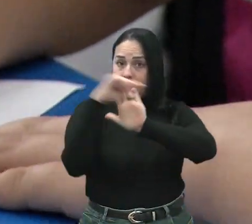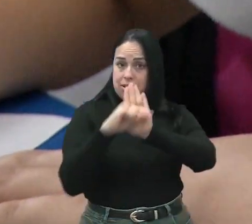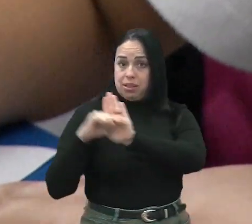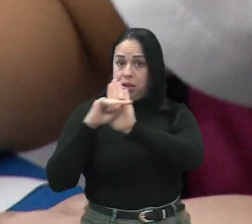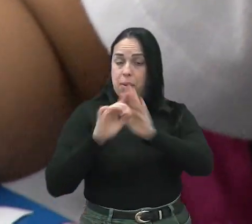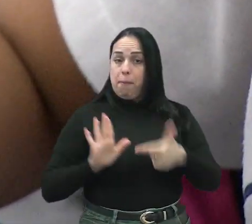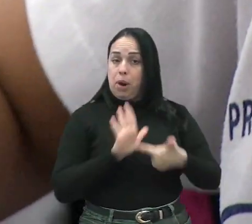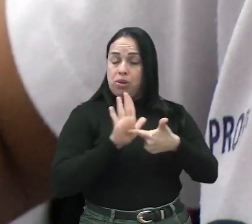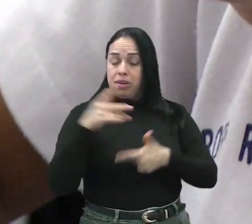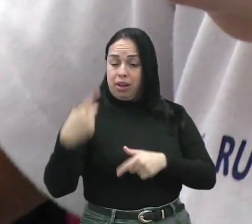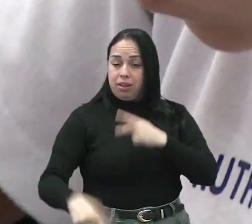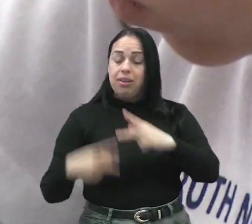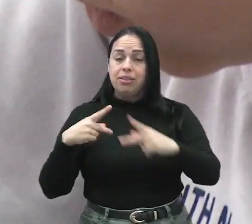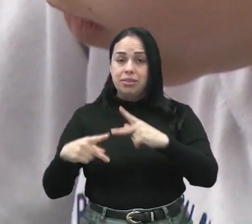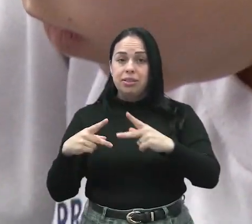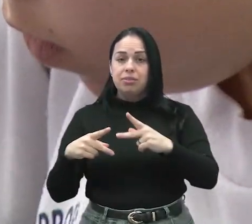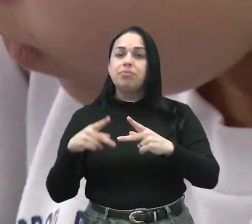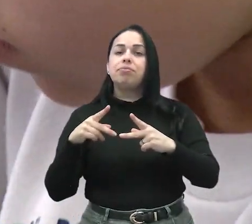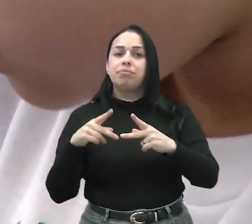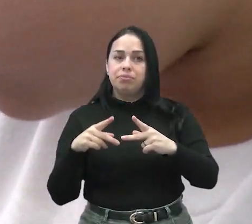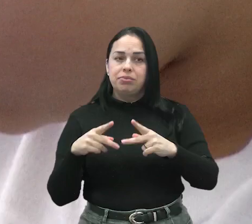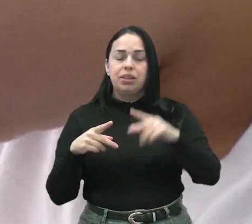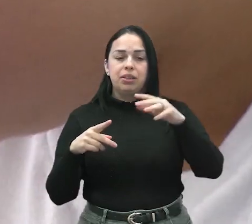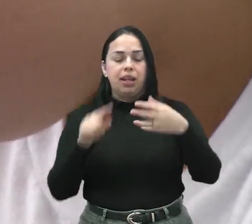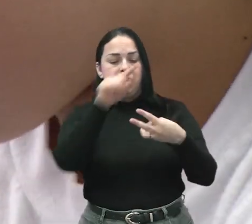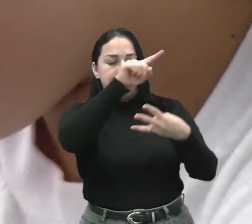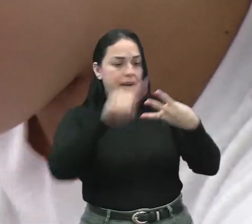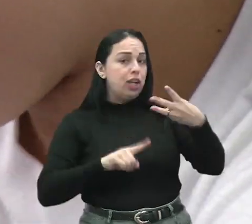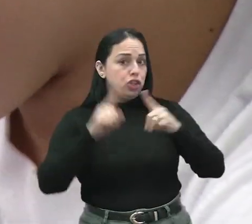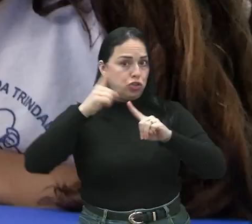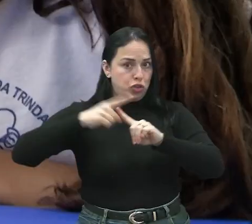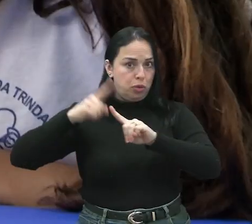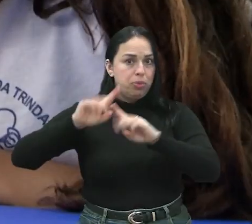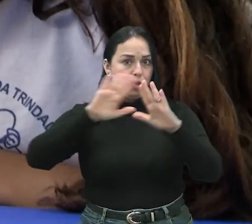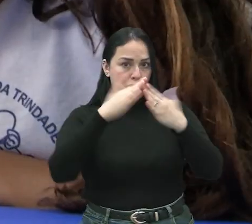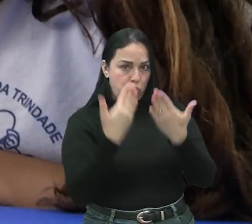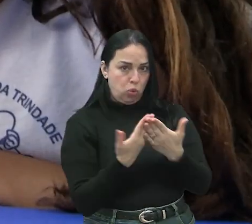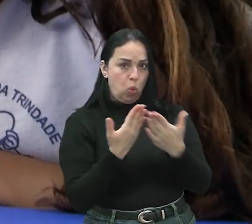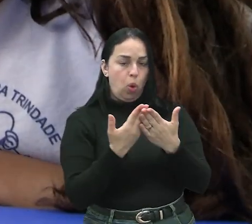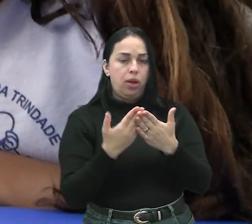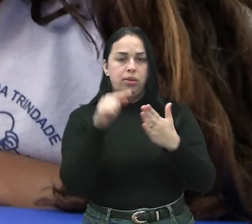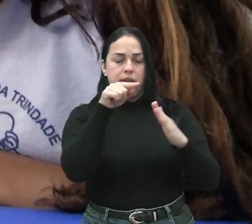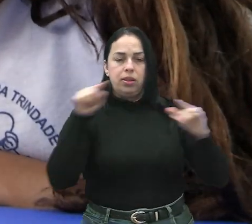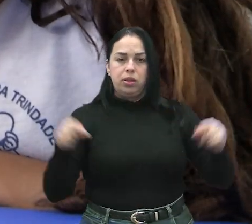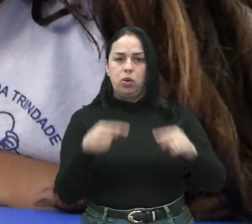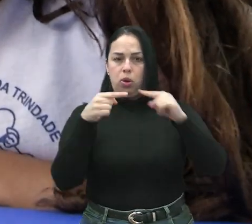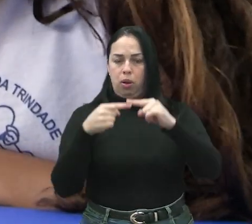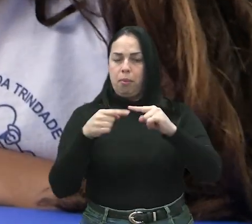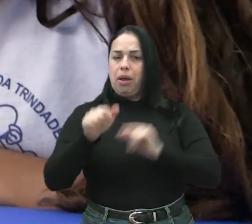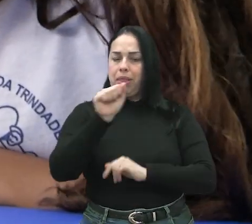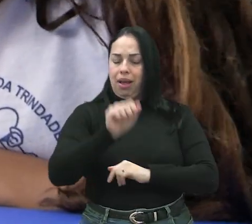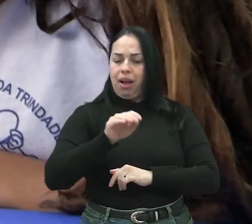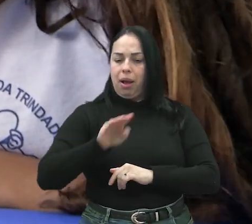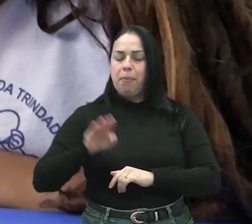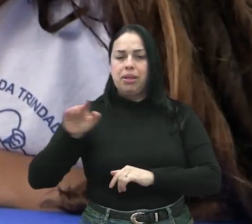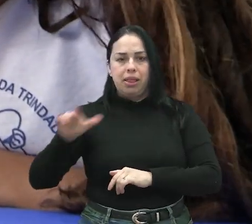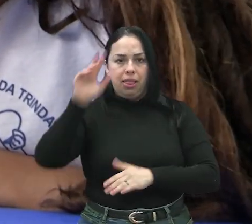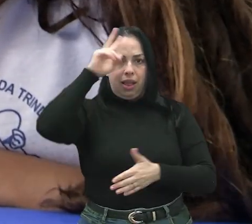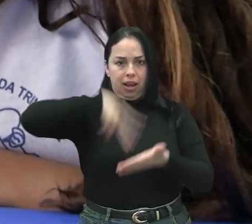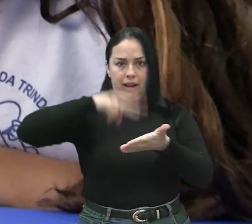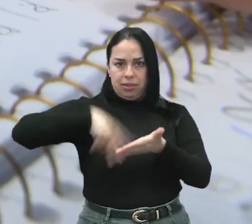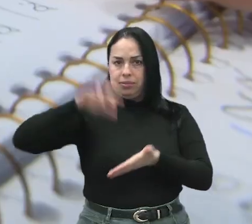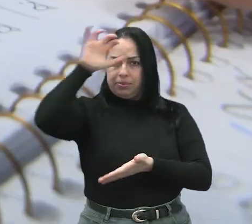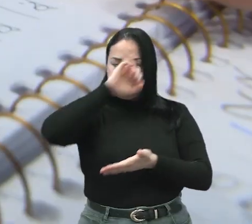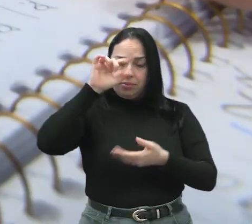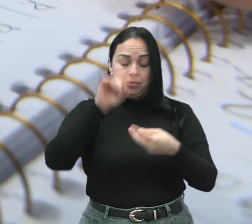que as escolas municipais fossem divididas em 3 categorias, de acordo com os índices de alfabetização de cada uma